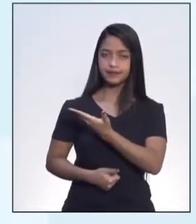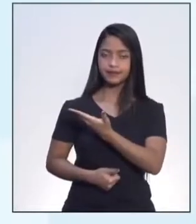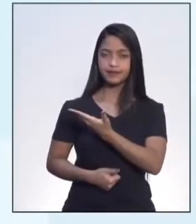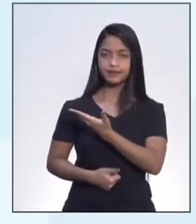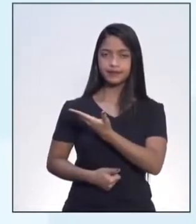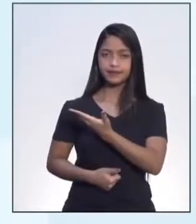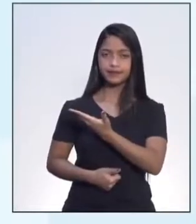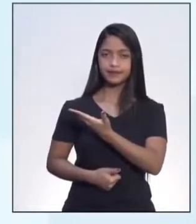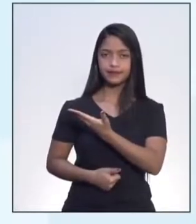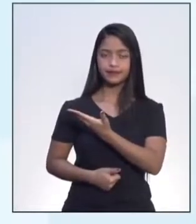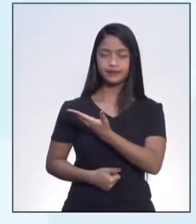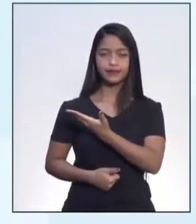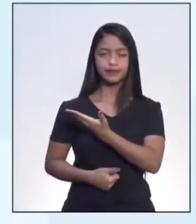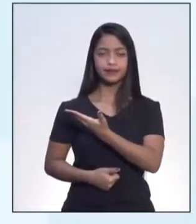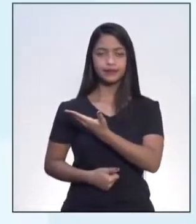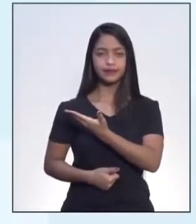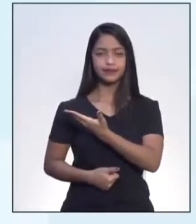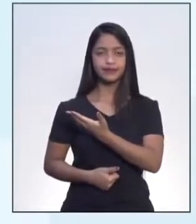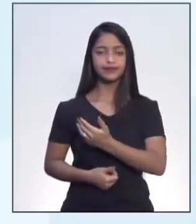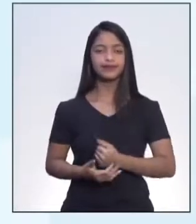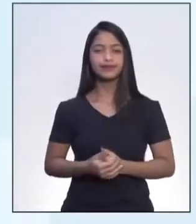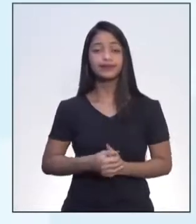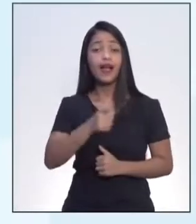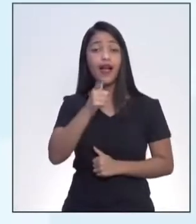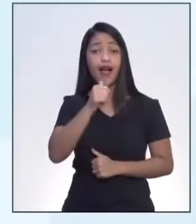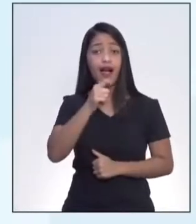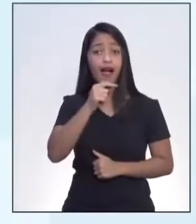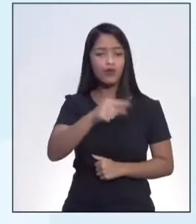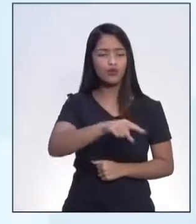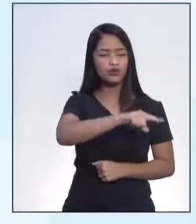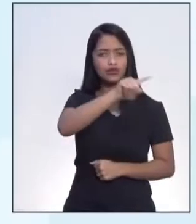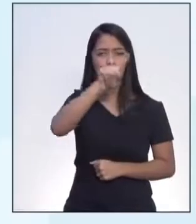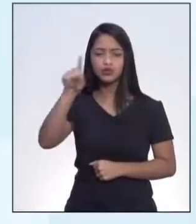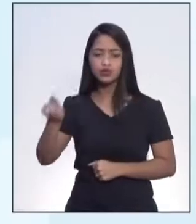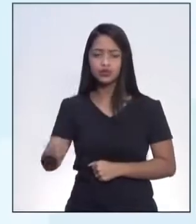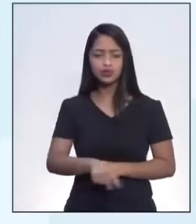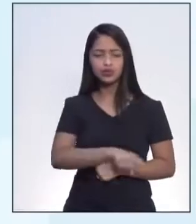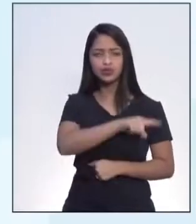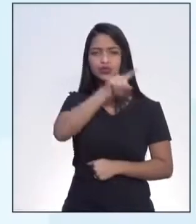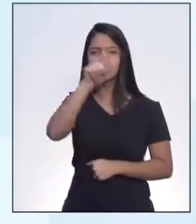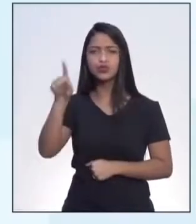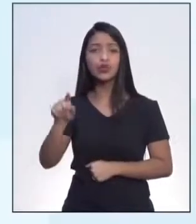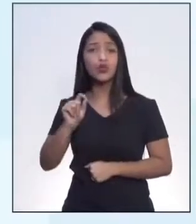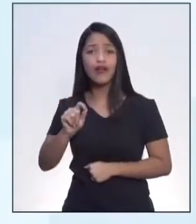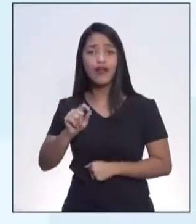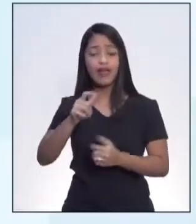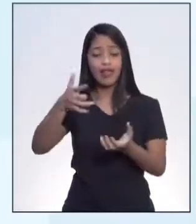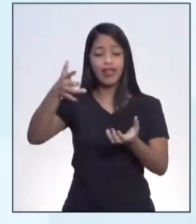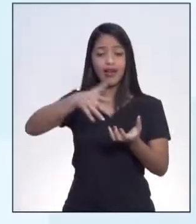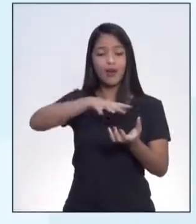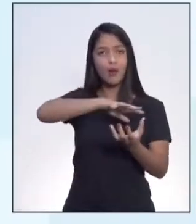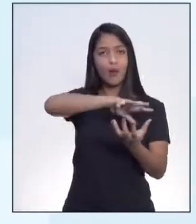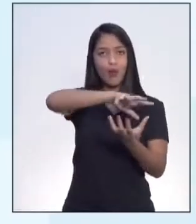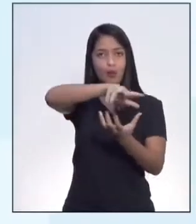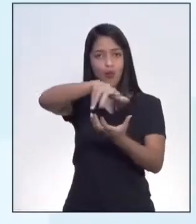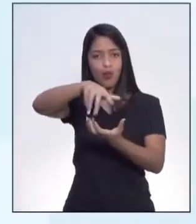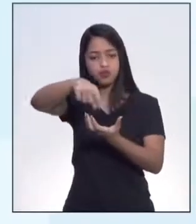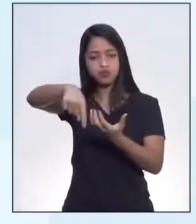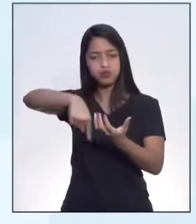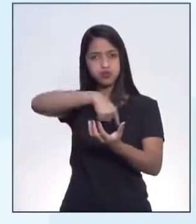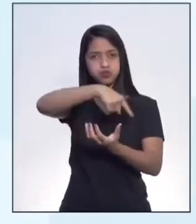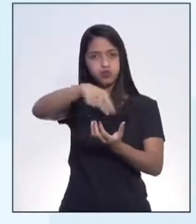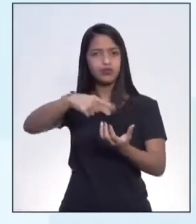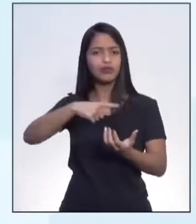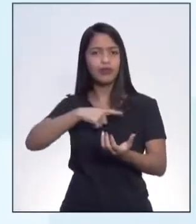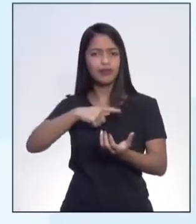water around the earth. O ciclo da água é um movimento contínuo de água ao redor da Terra. When the